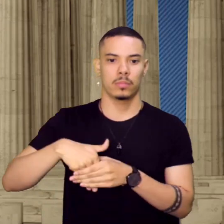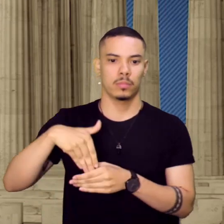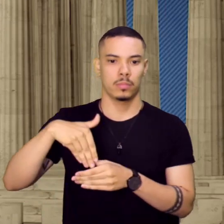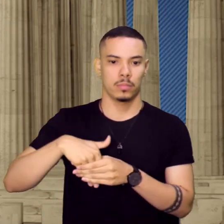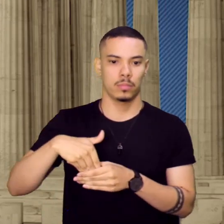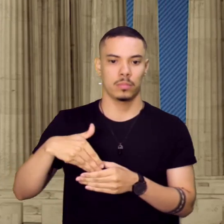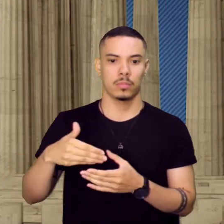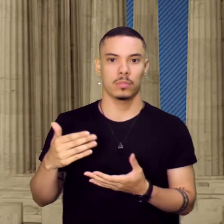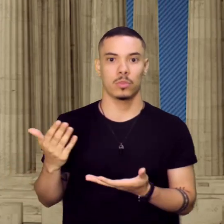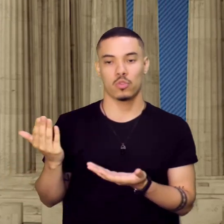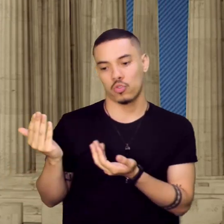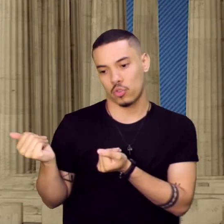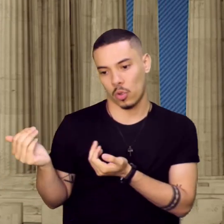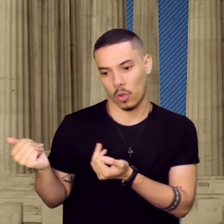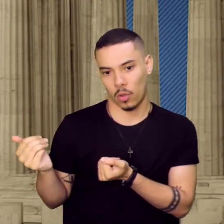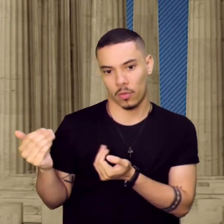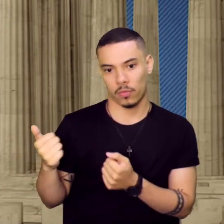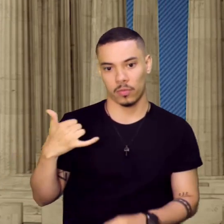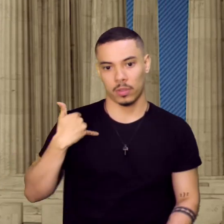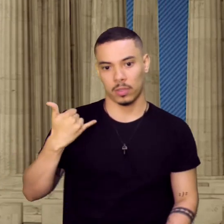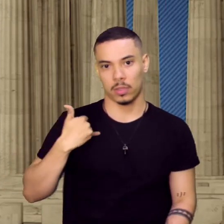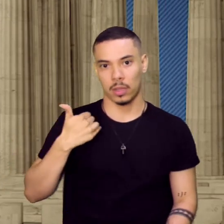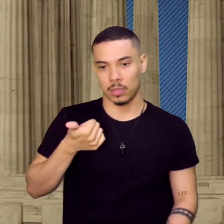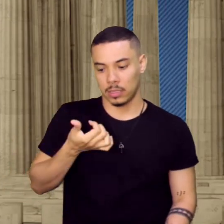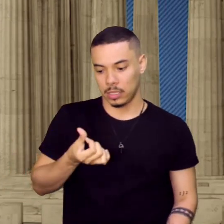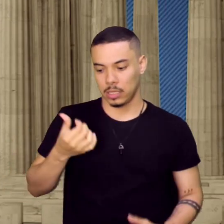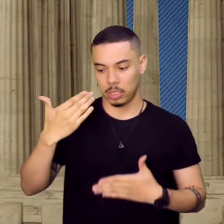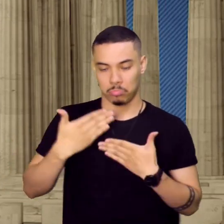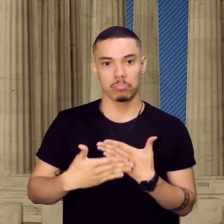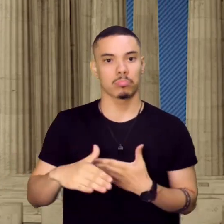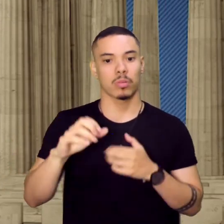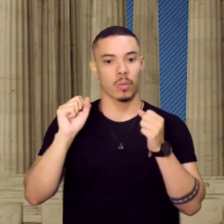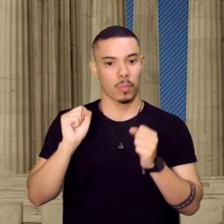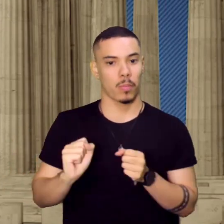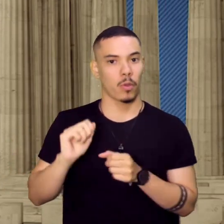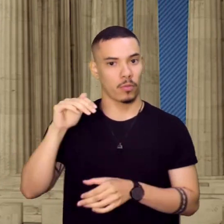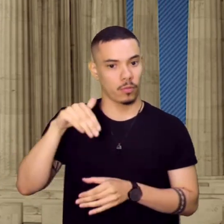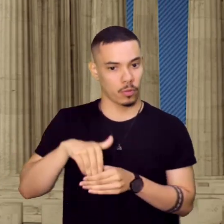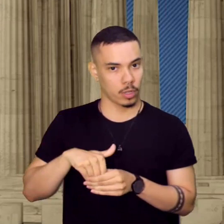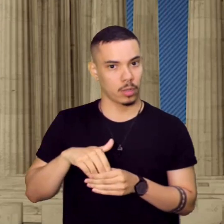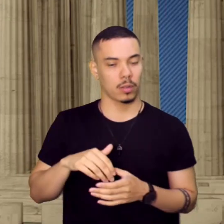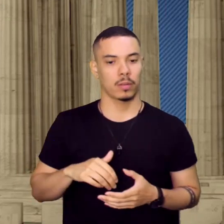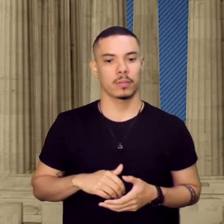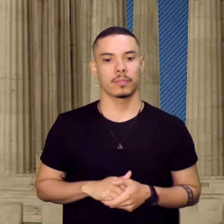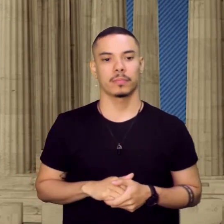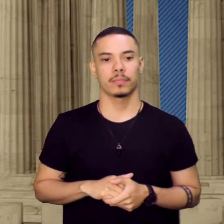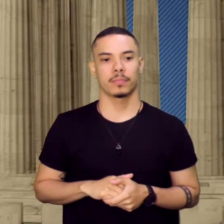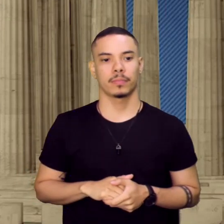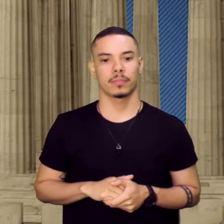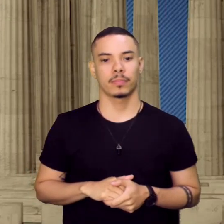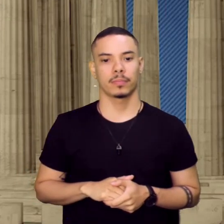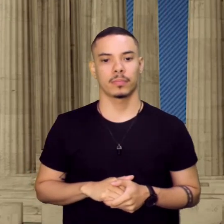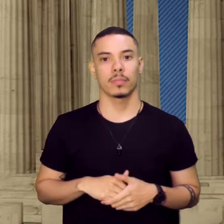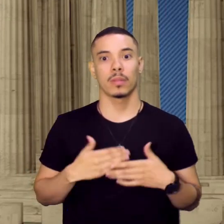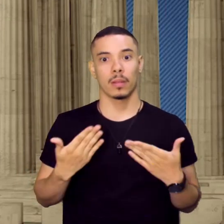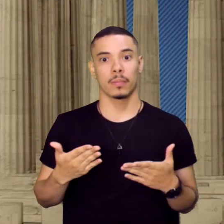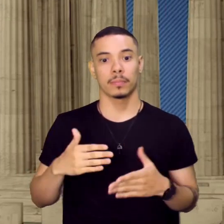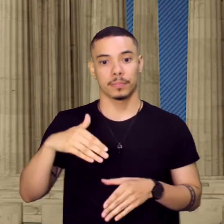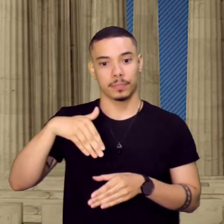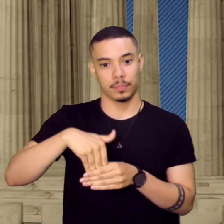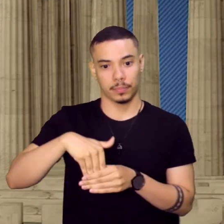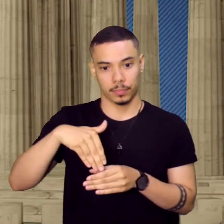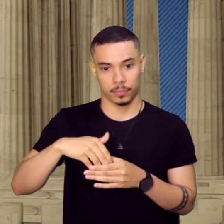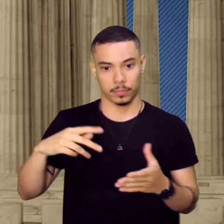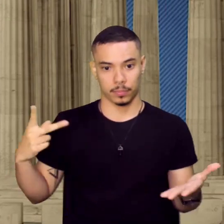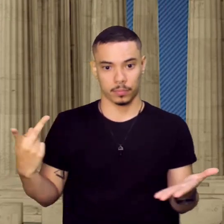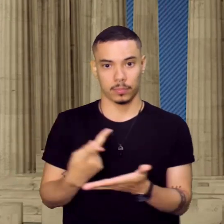jovem a partir dos 16 anos Olha só foi instituído né inclusive na eleição que